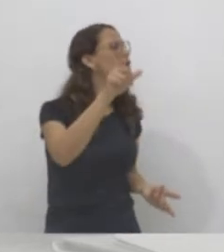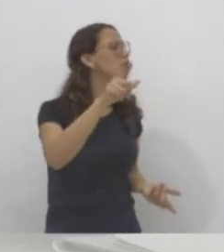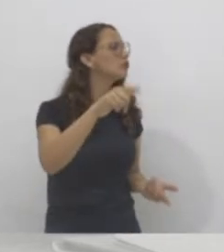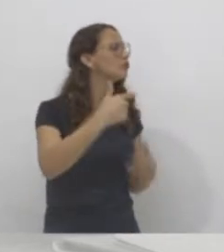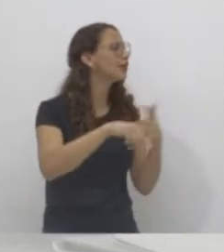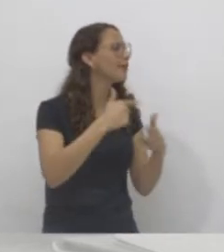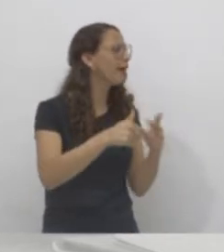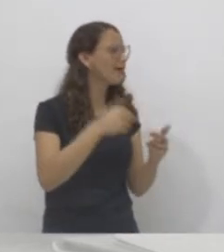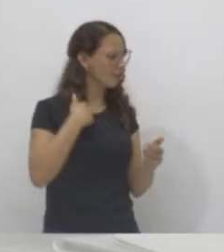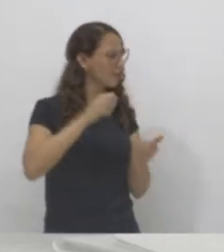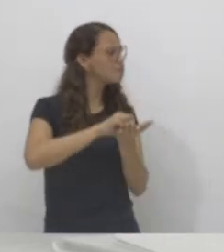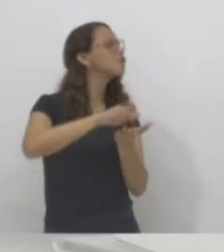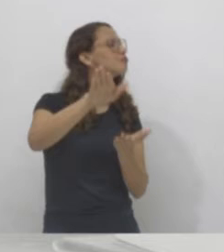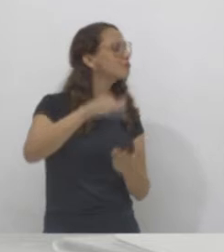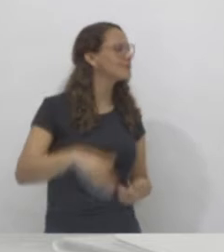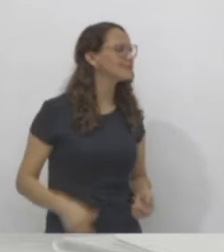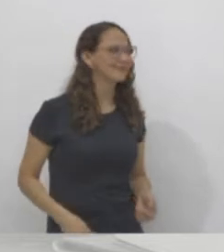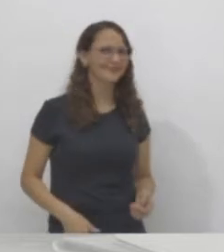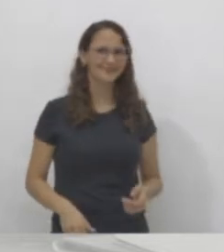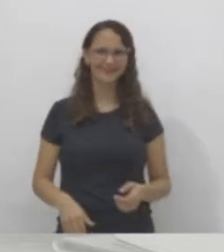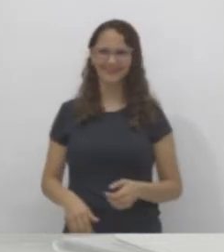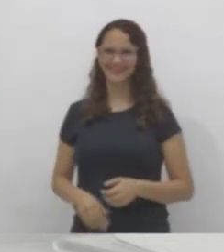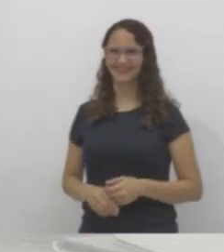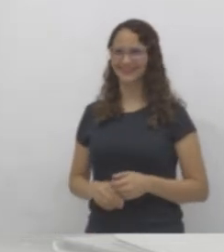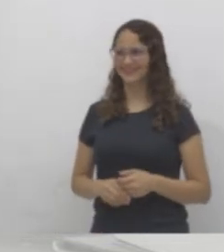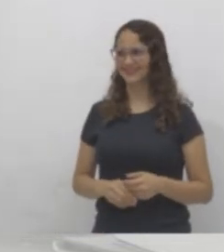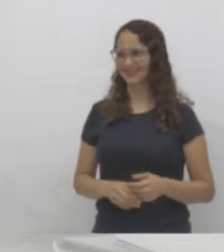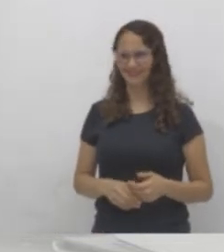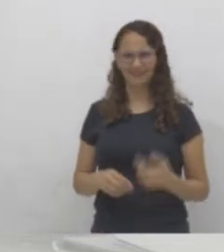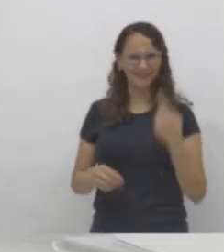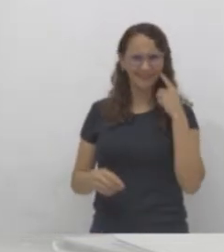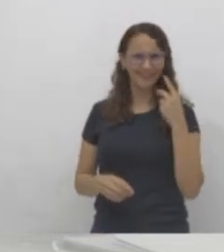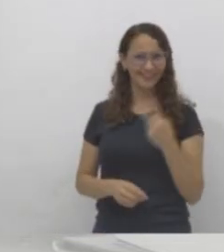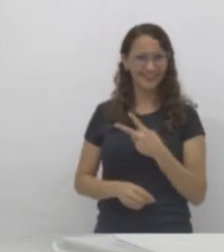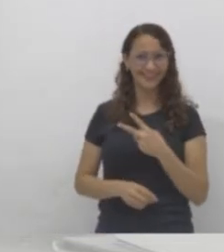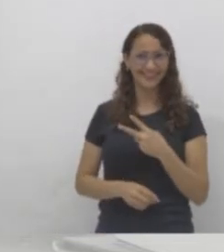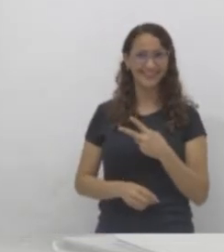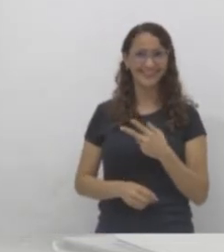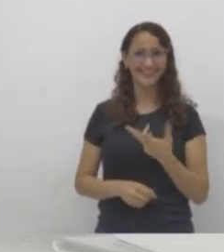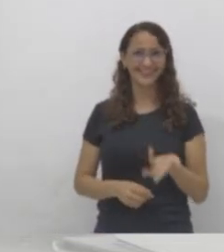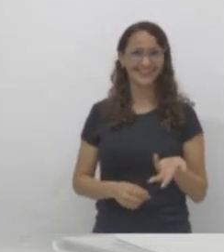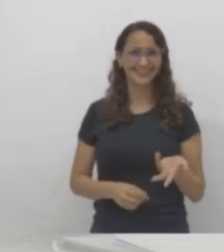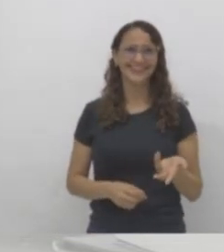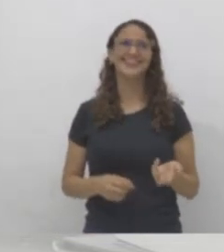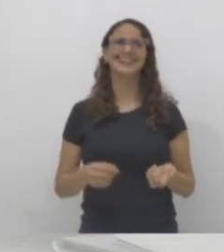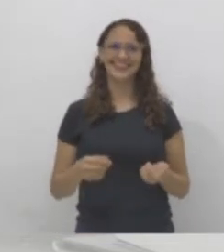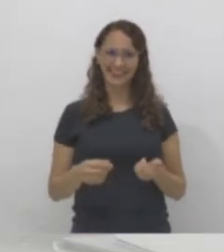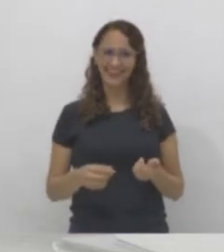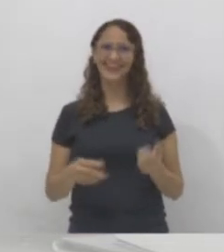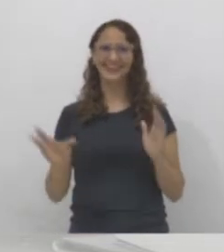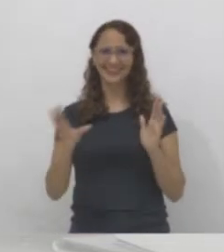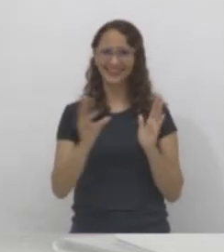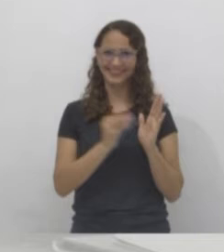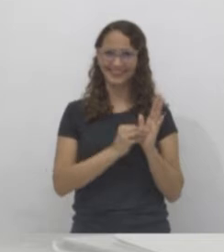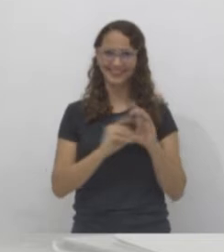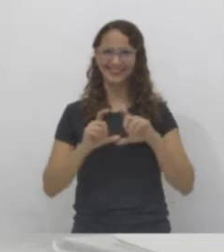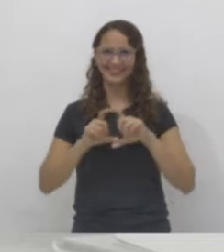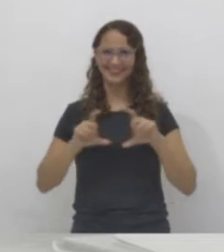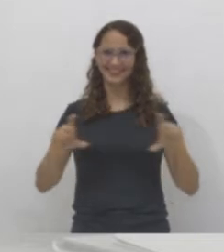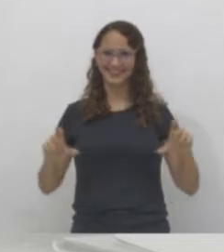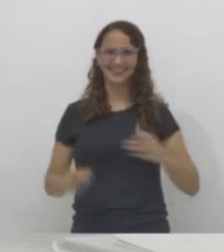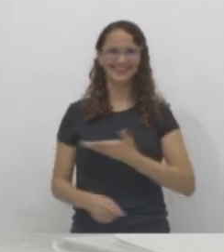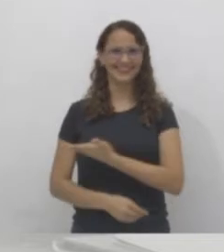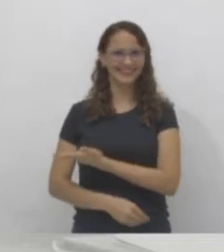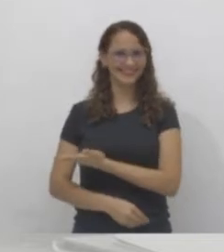embora. Viu aí? Tá certo? Essa piada está no Sarro Humor Laerte, 1000 Piadas do Brasil, São Paulo, Clube